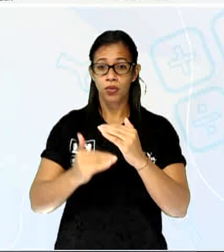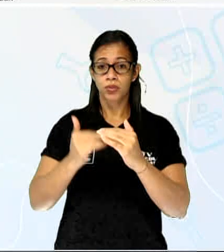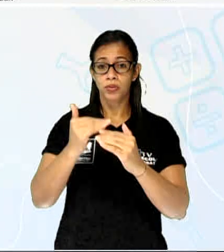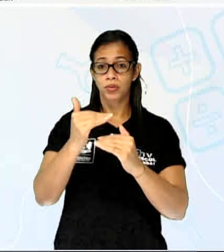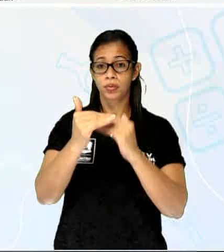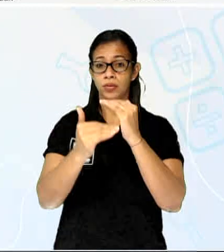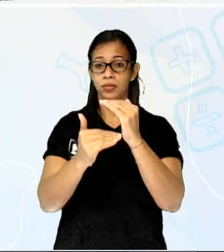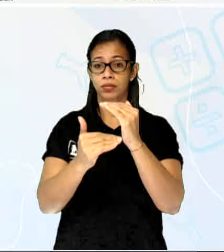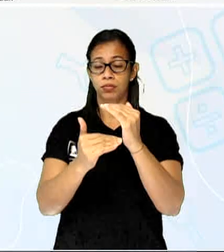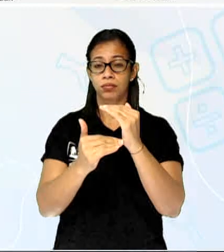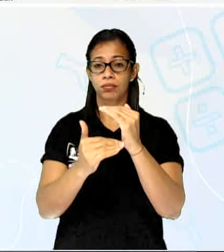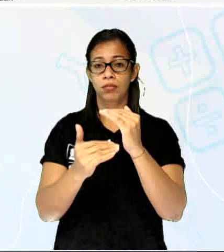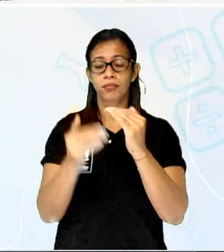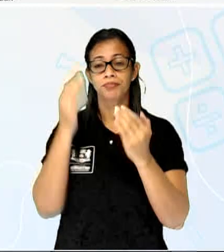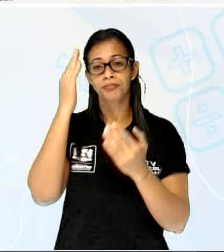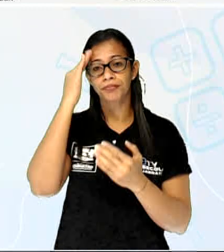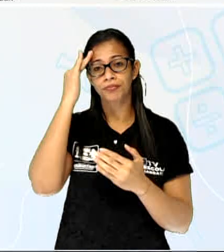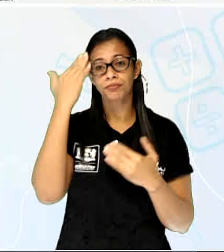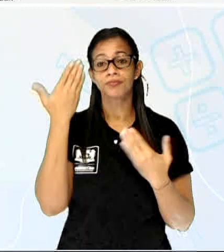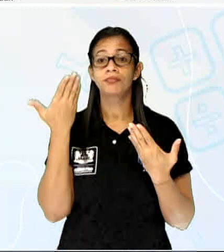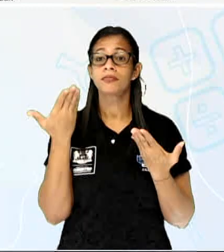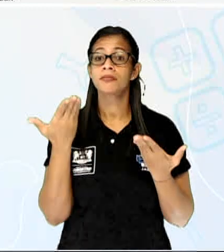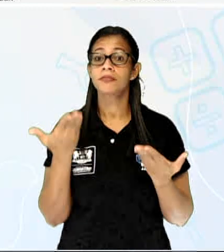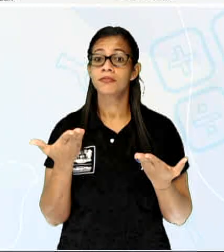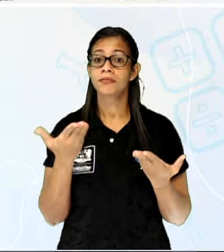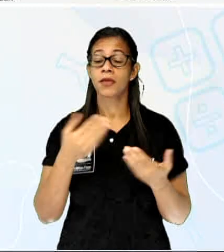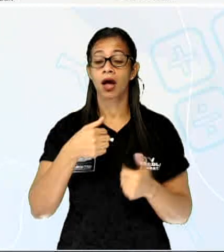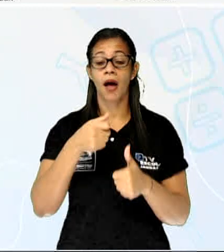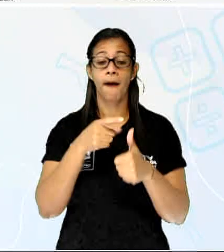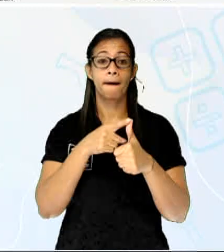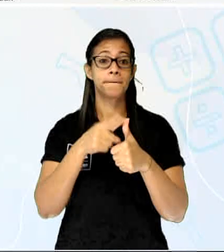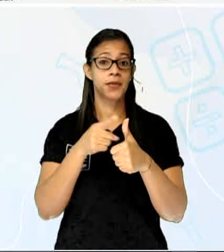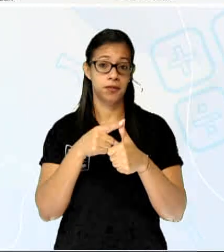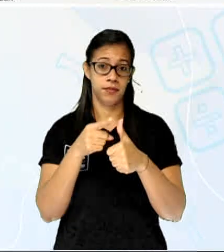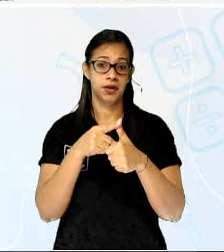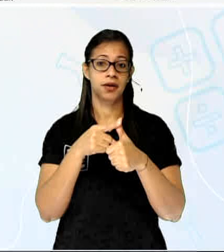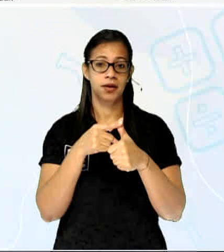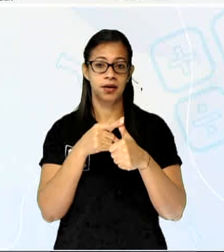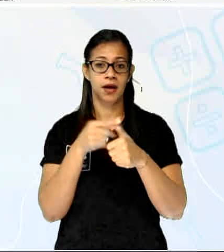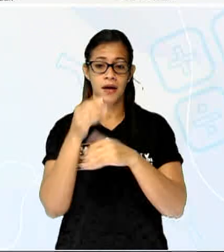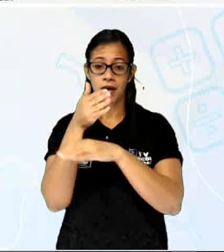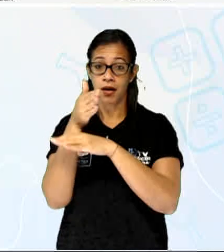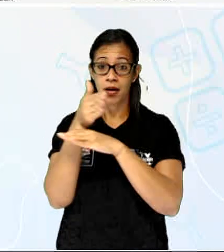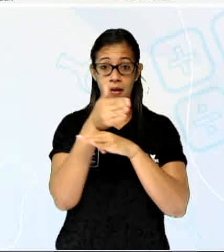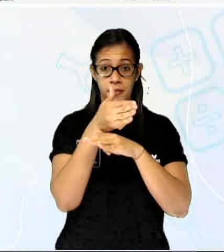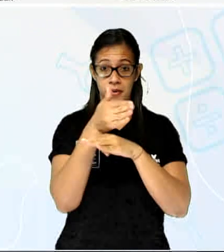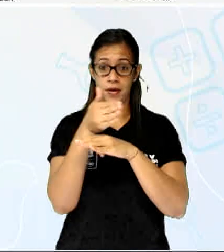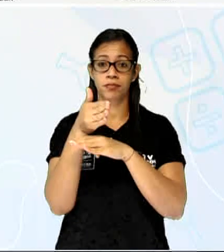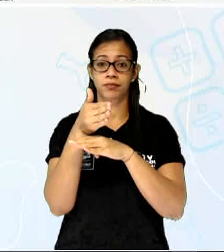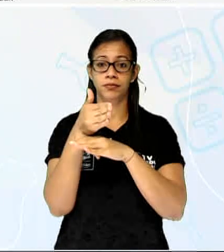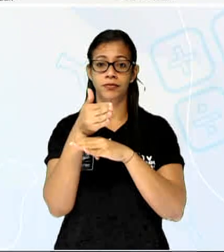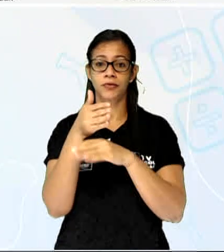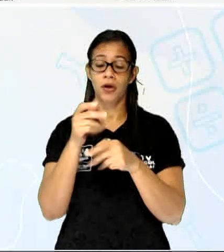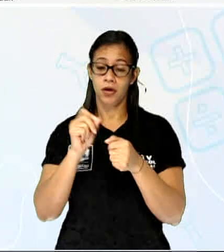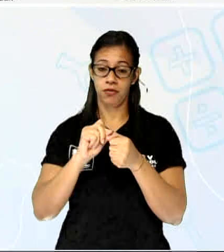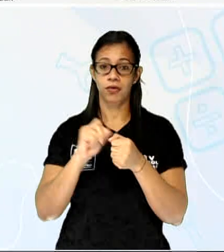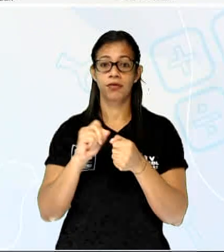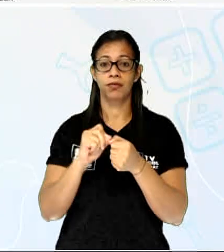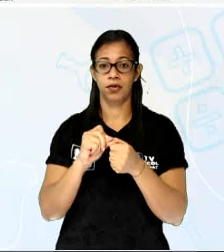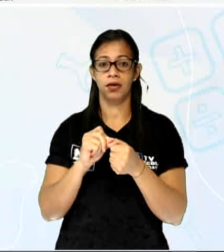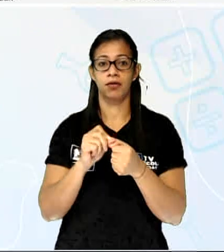pensa o seguinte. A primeira câmera que foi feita foi na década de 90 dos